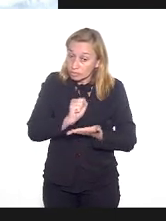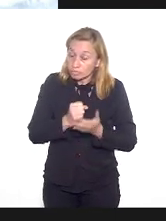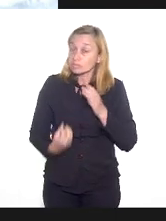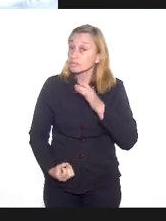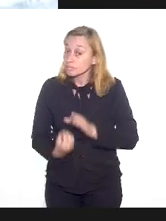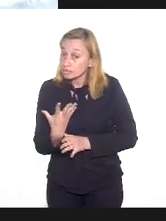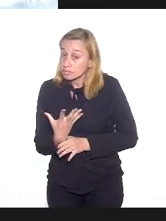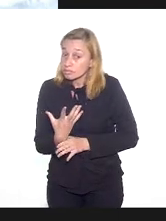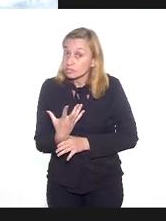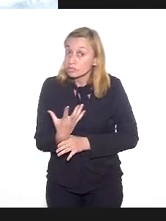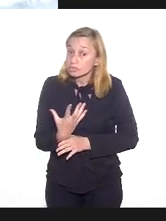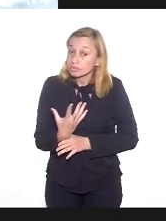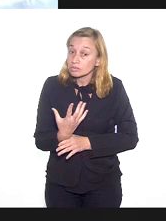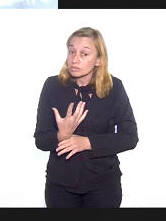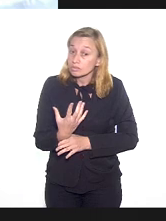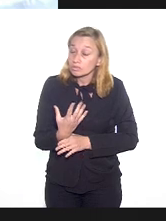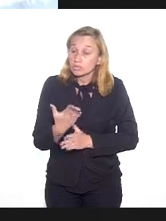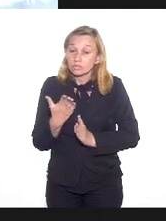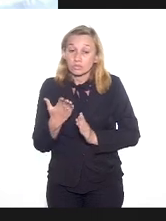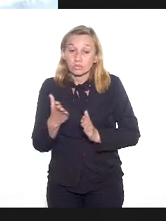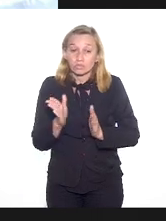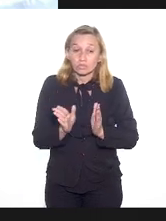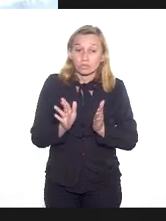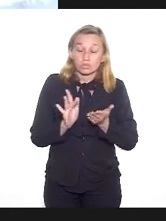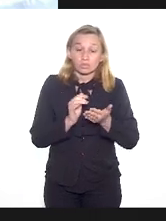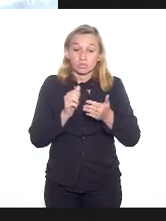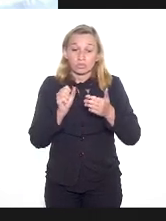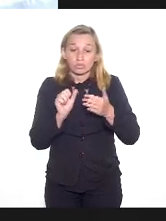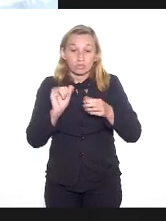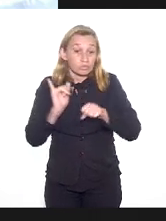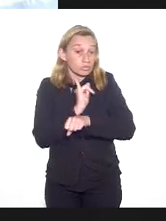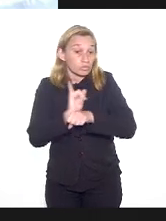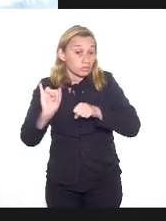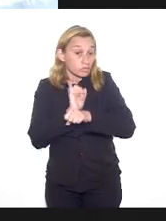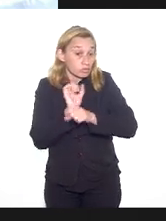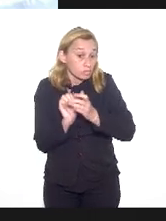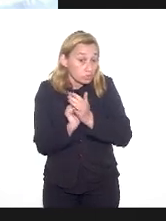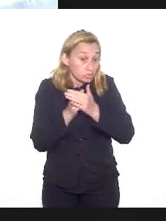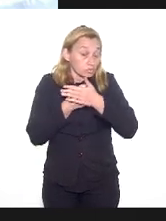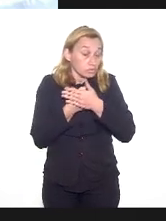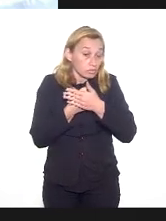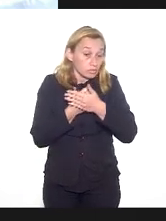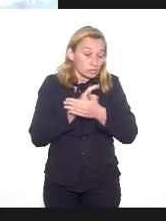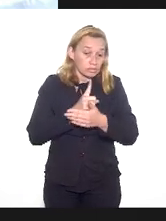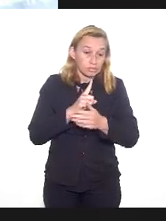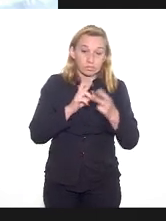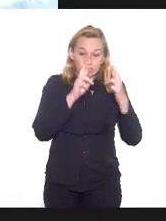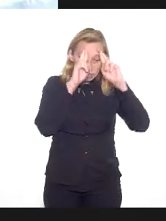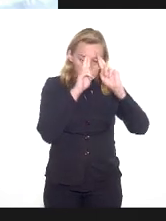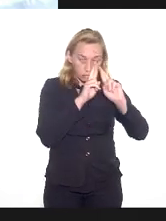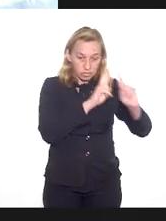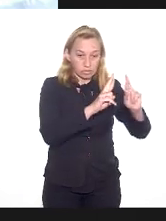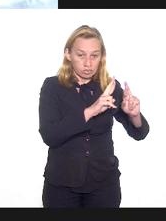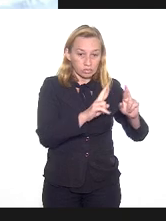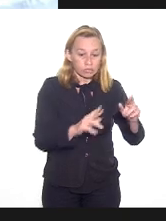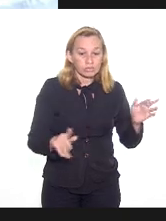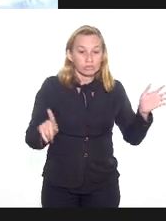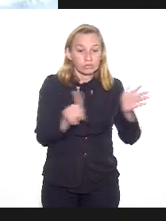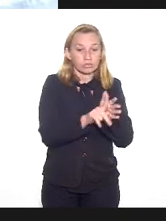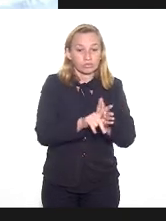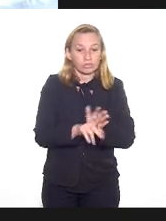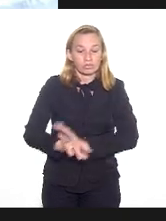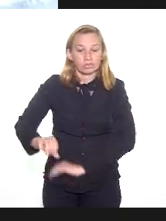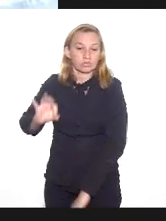criar uma maquiagem contábil para que os poderes não respeitem a lei de responsabilidade fiscal. E, no